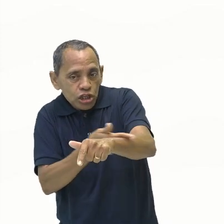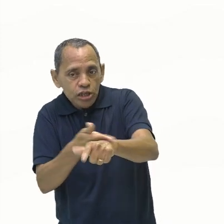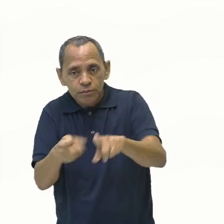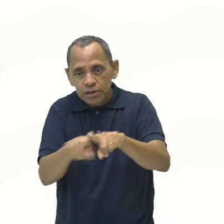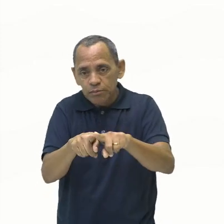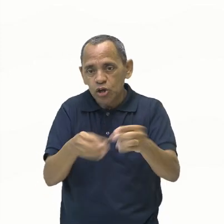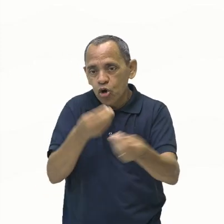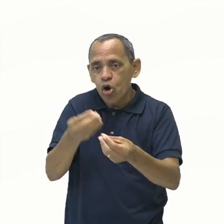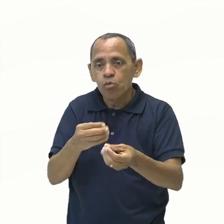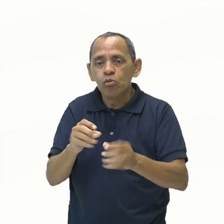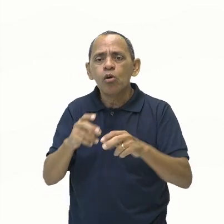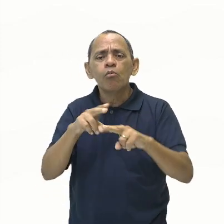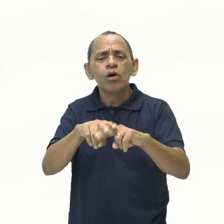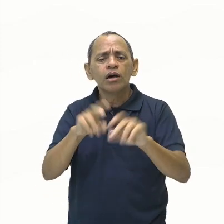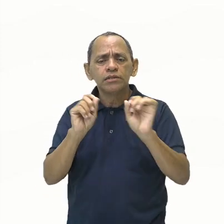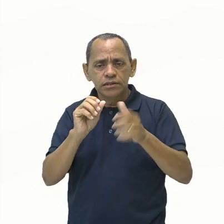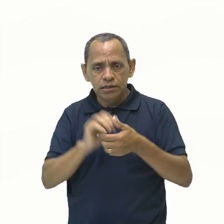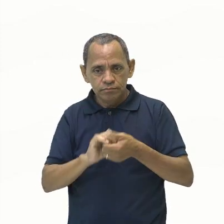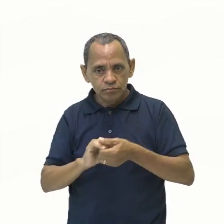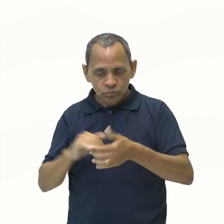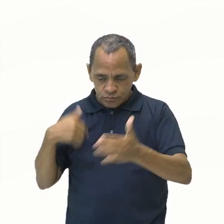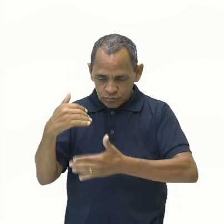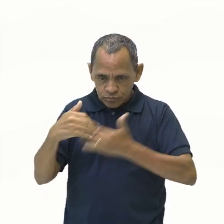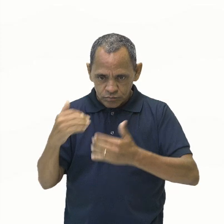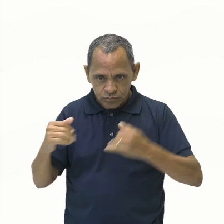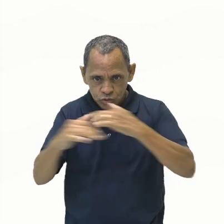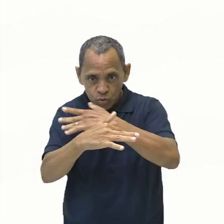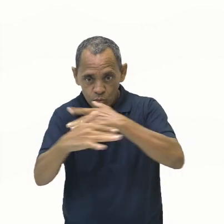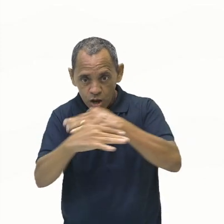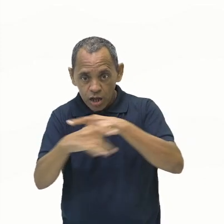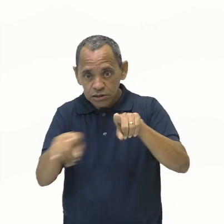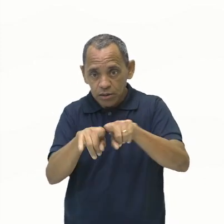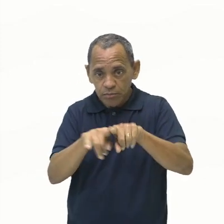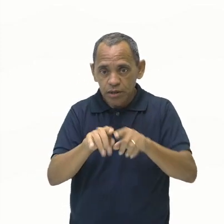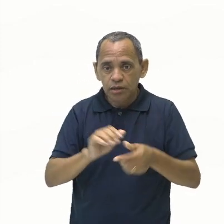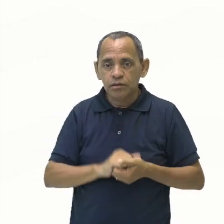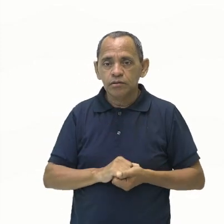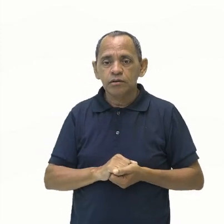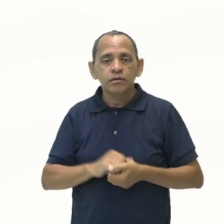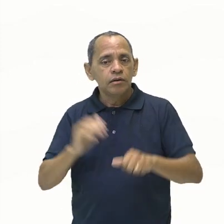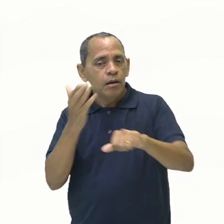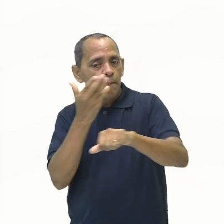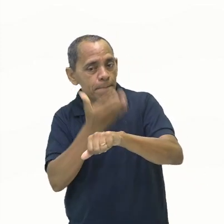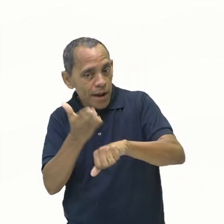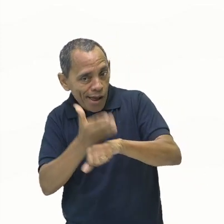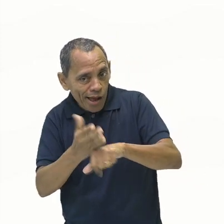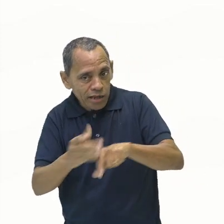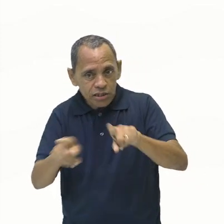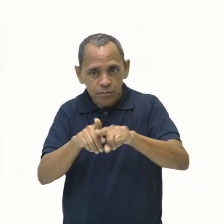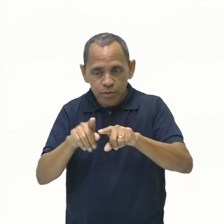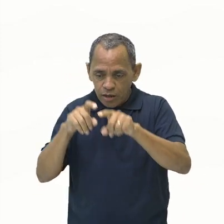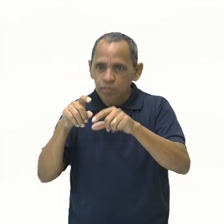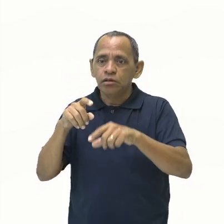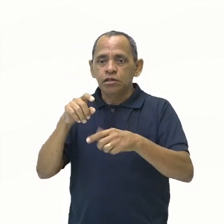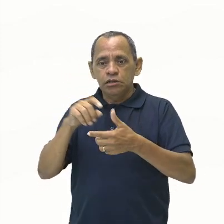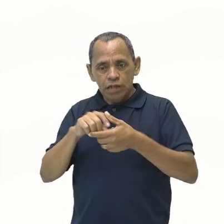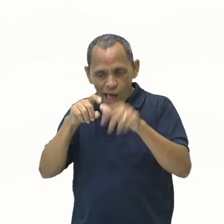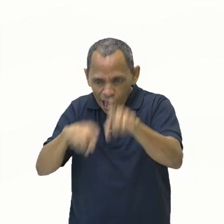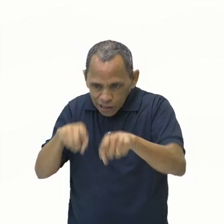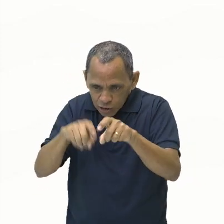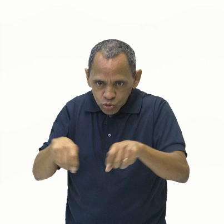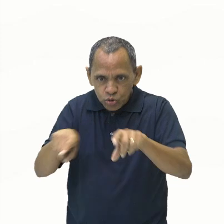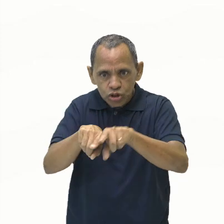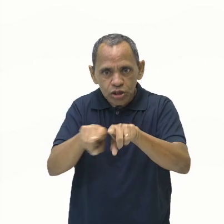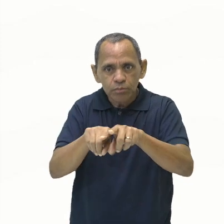desenvolvimento urbano, certo? Ou então, ainda para a prática da agricultura, ou ainda para uma área de abertura